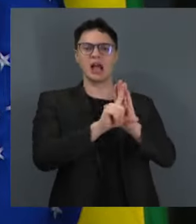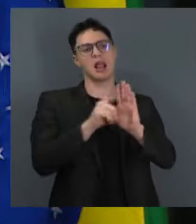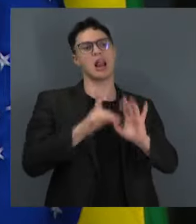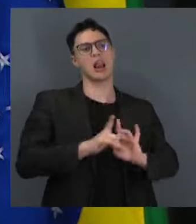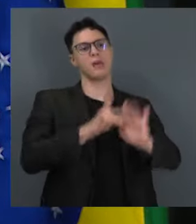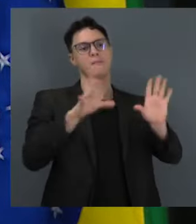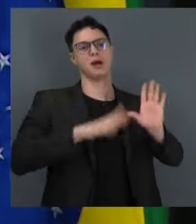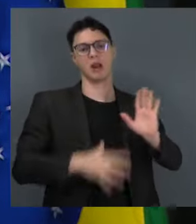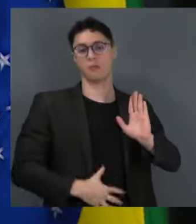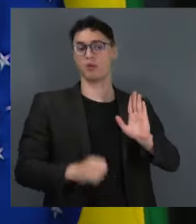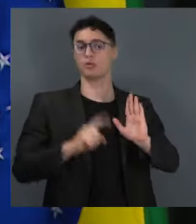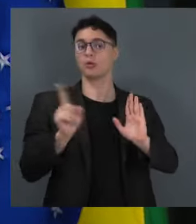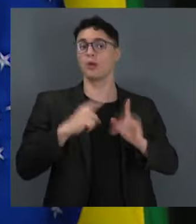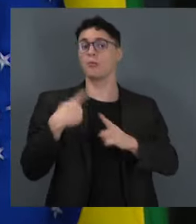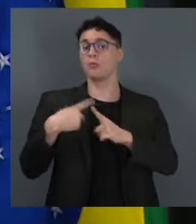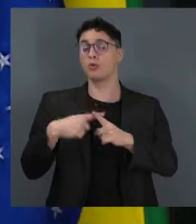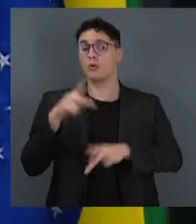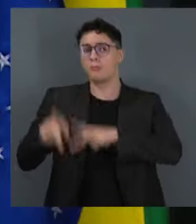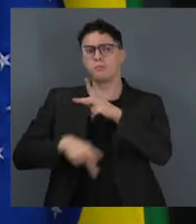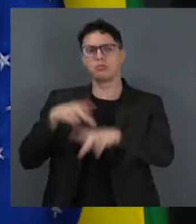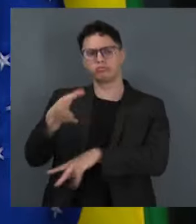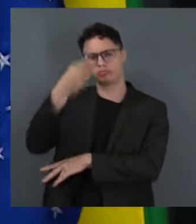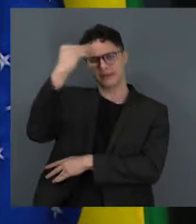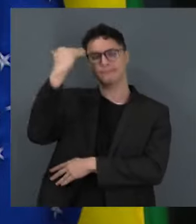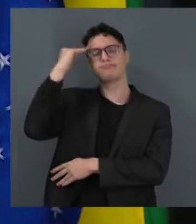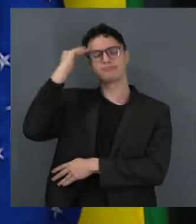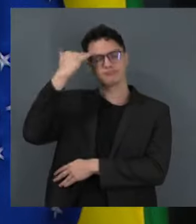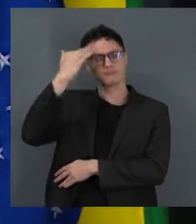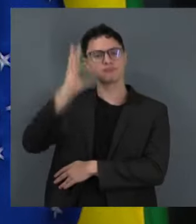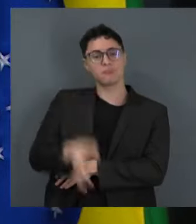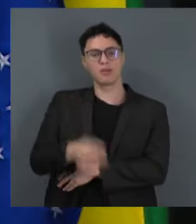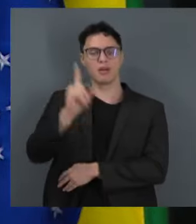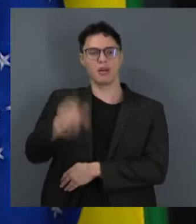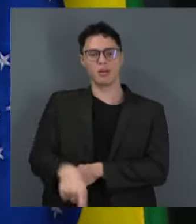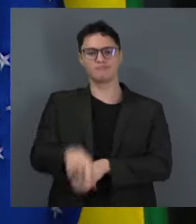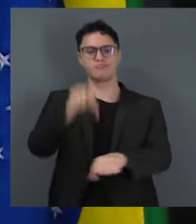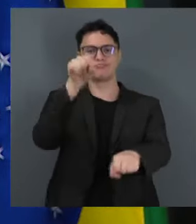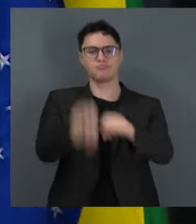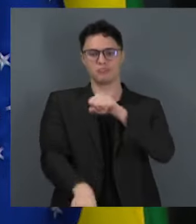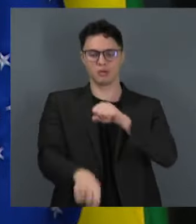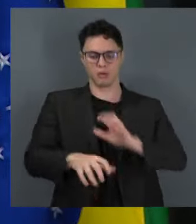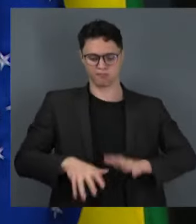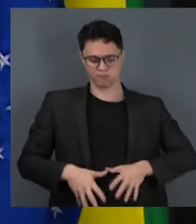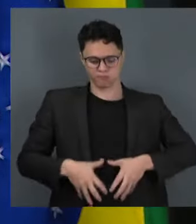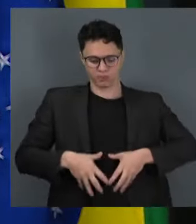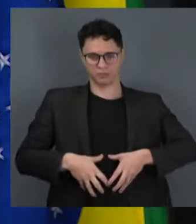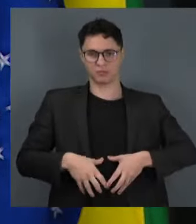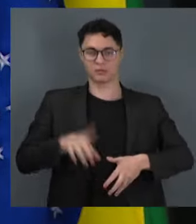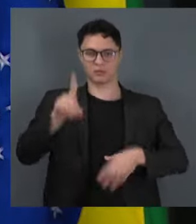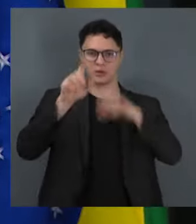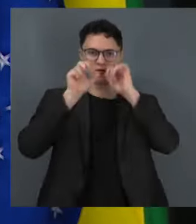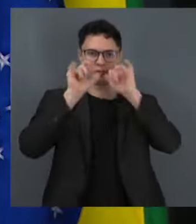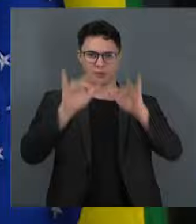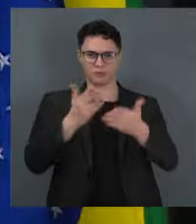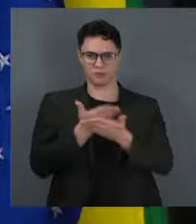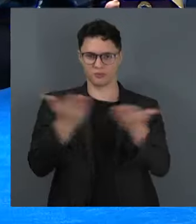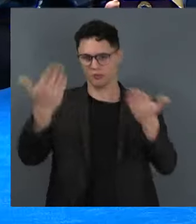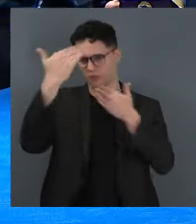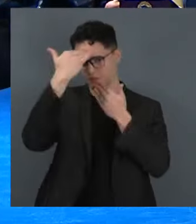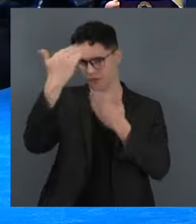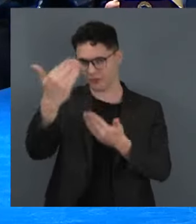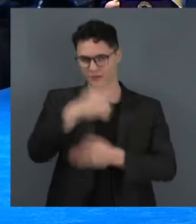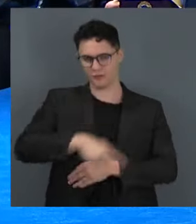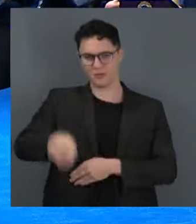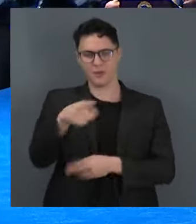Porque o povo entendeu que é um assassinato no ventre materno que Deus abençoe muito obrigado pela